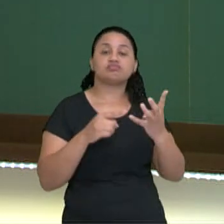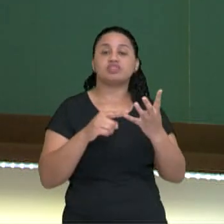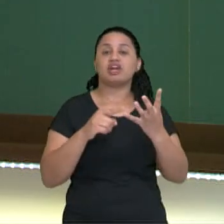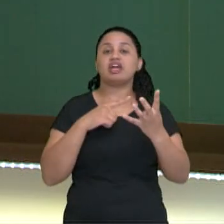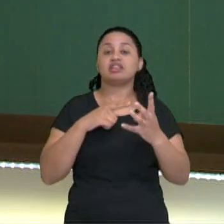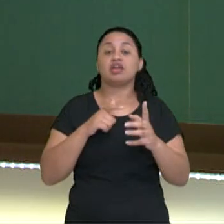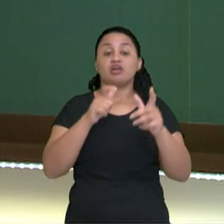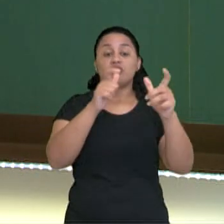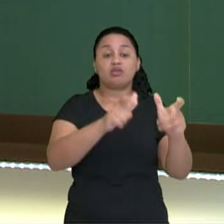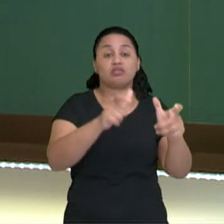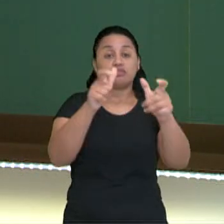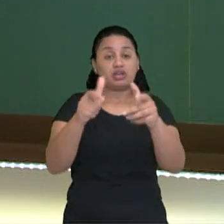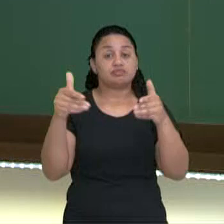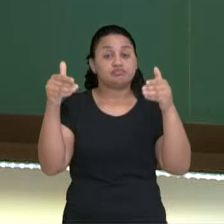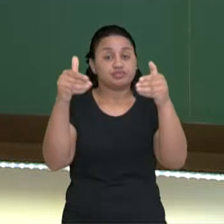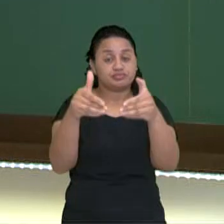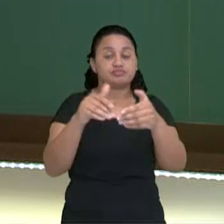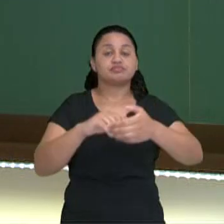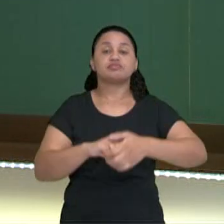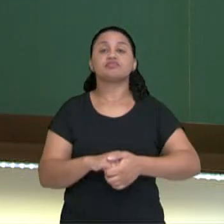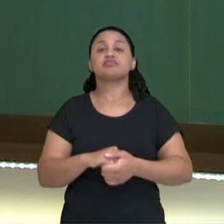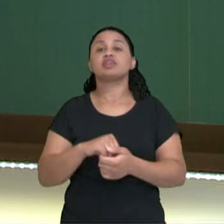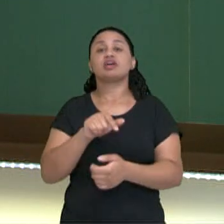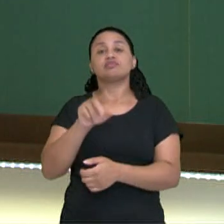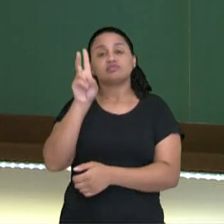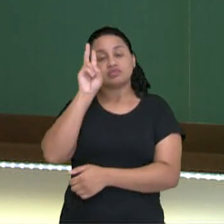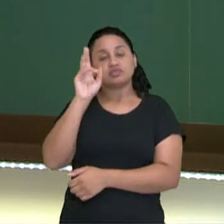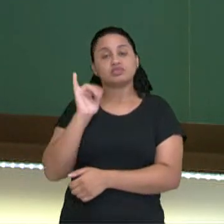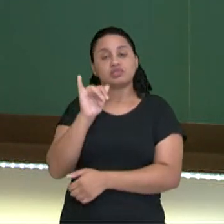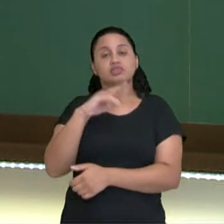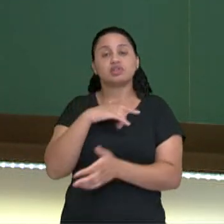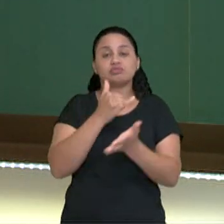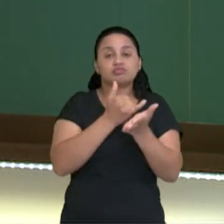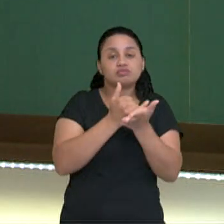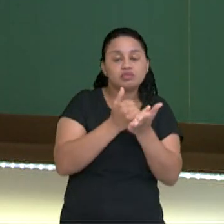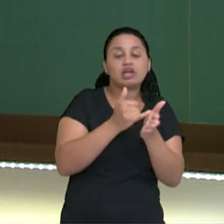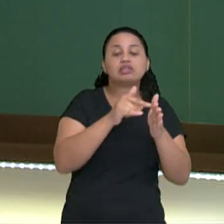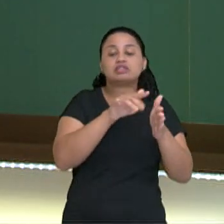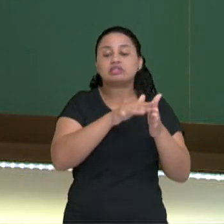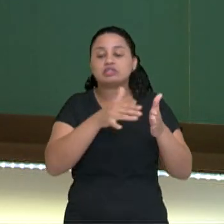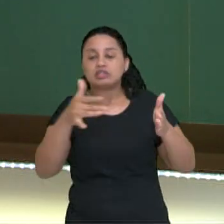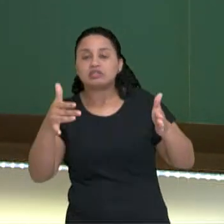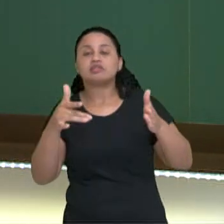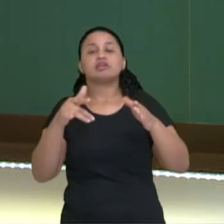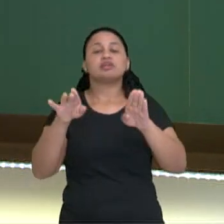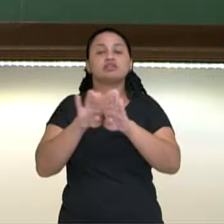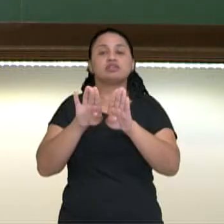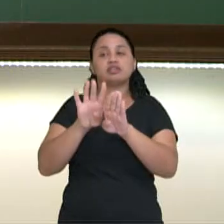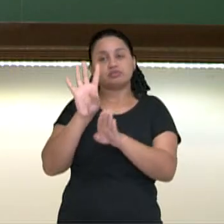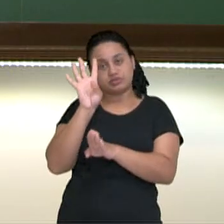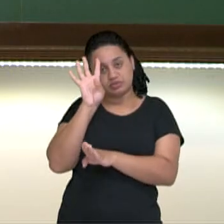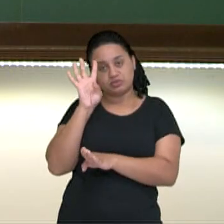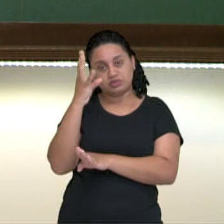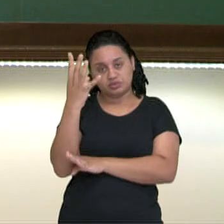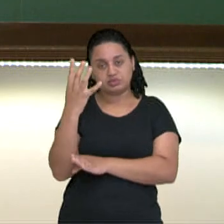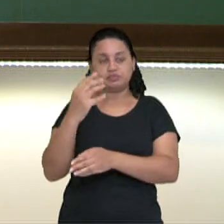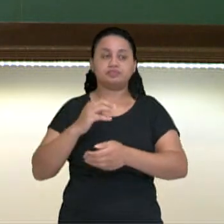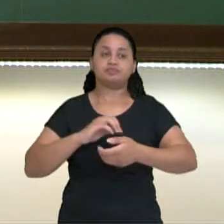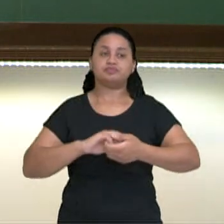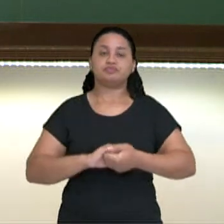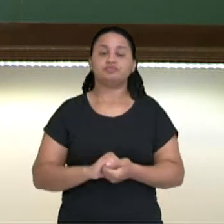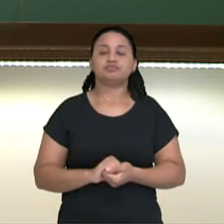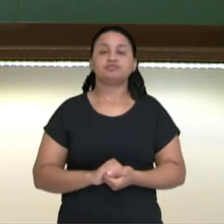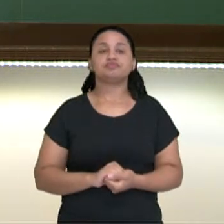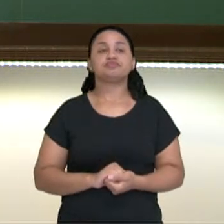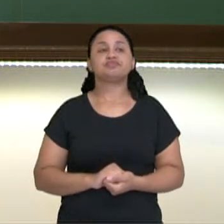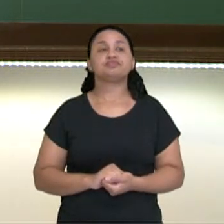um determinado lugar. A história tem introdução, conflito e solução, igual tem num texto